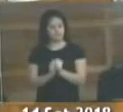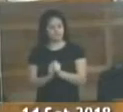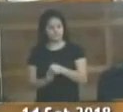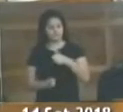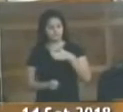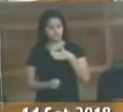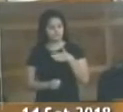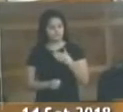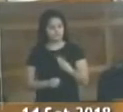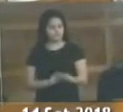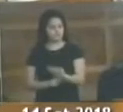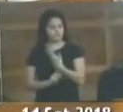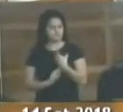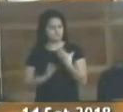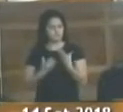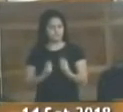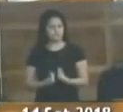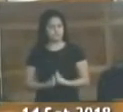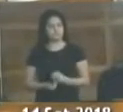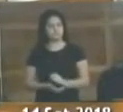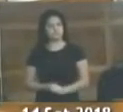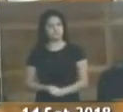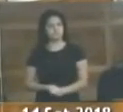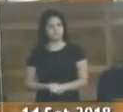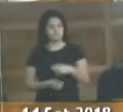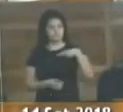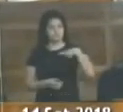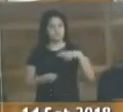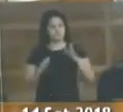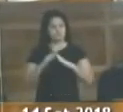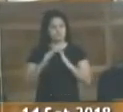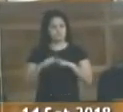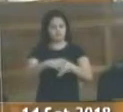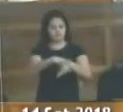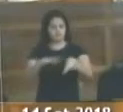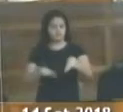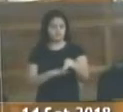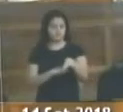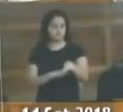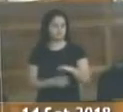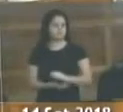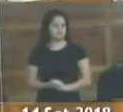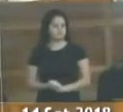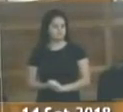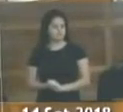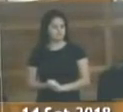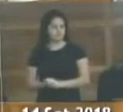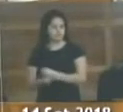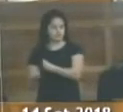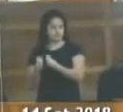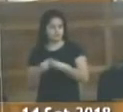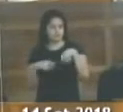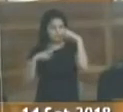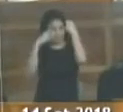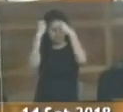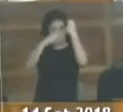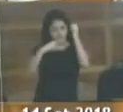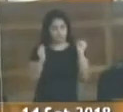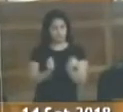ajuda, que tem residência também na ilha, né, que nos trouxe essa preocupação junto com